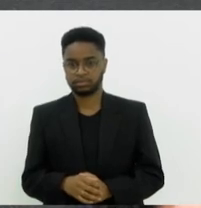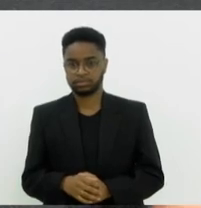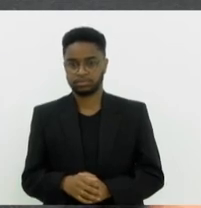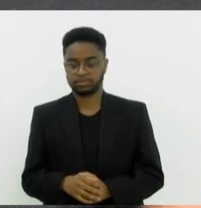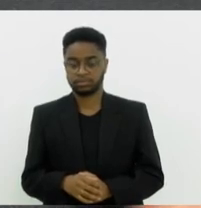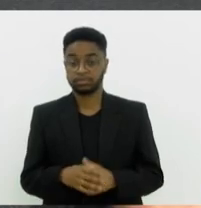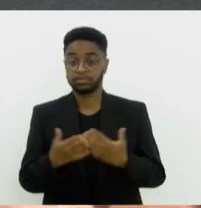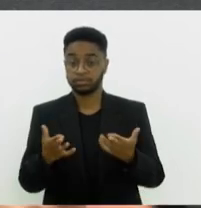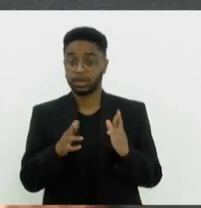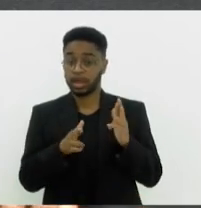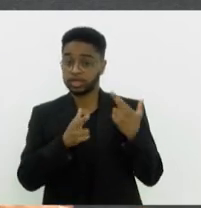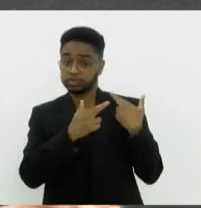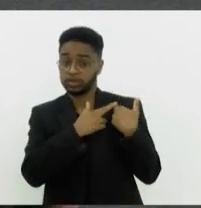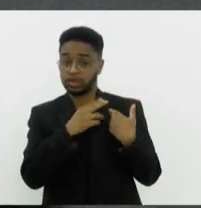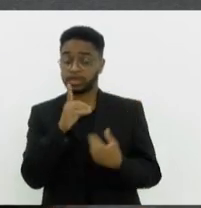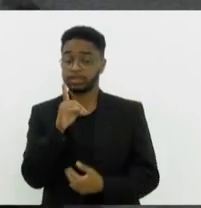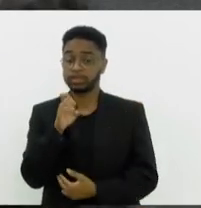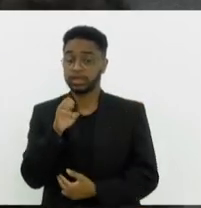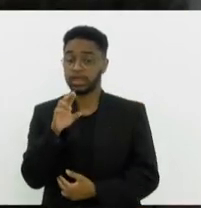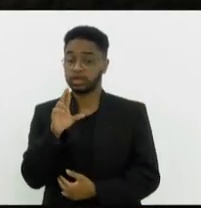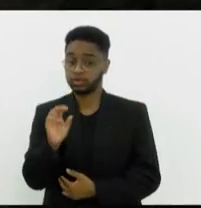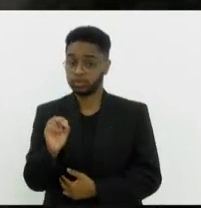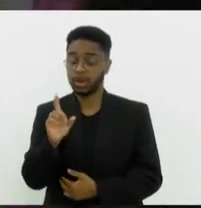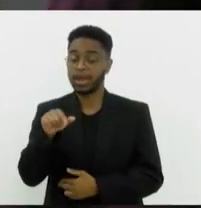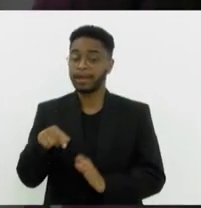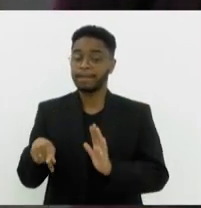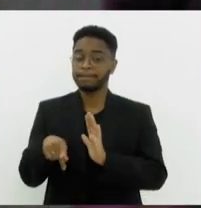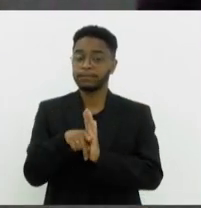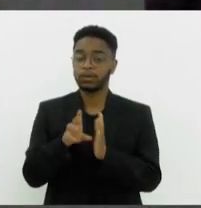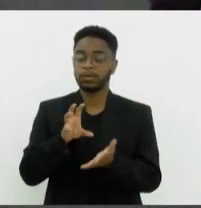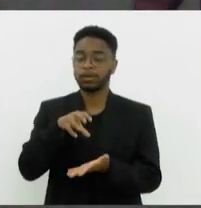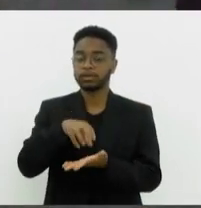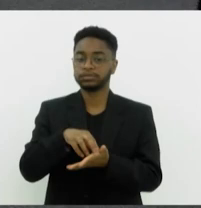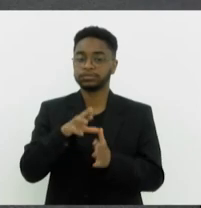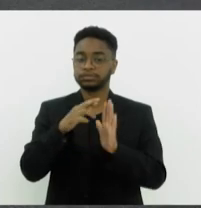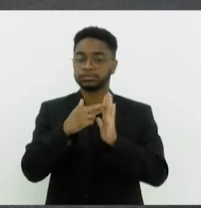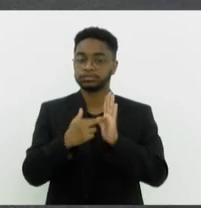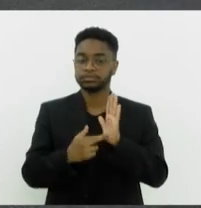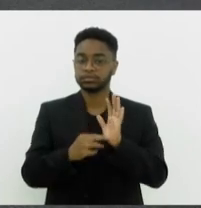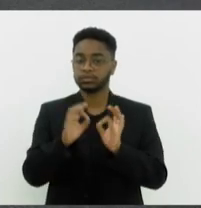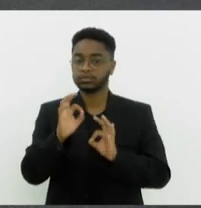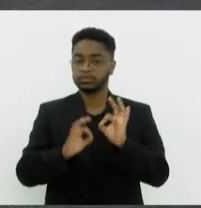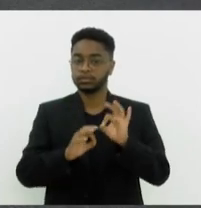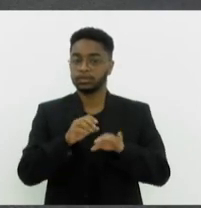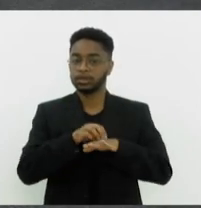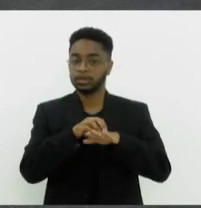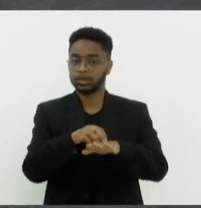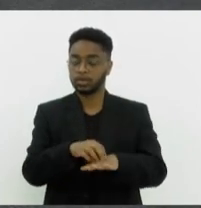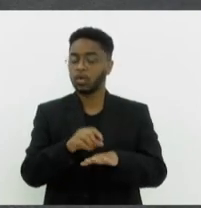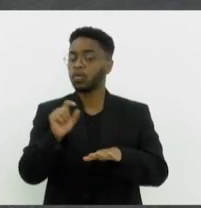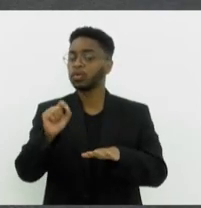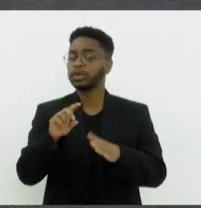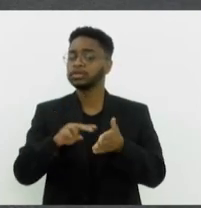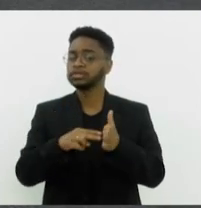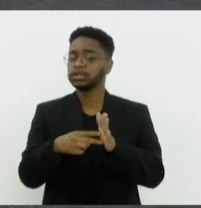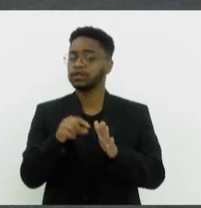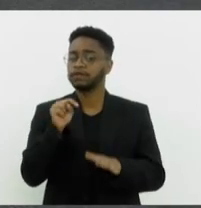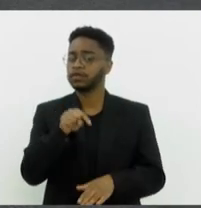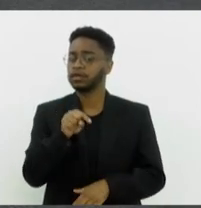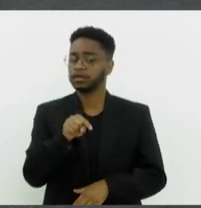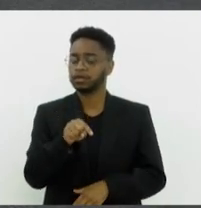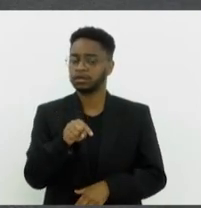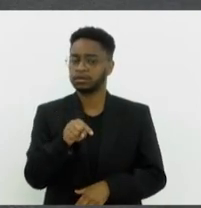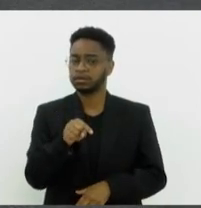Atribuições do Detro são da Agência Reguladora de Transporte. O que, que é a Agência Reguladora de